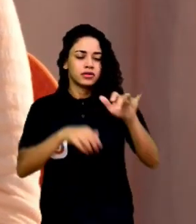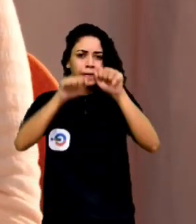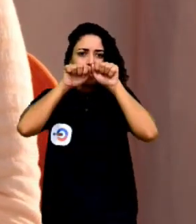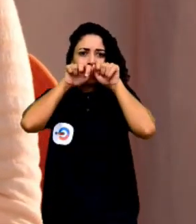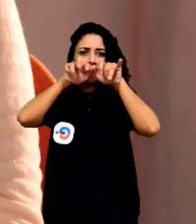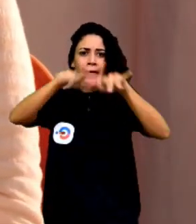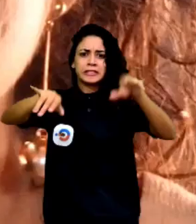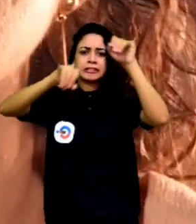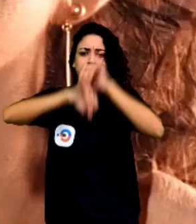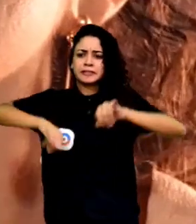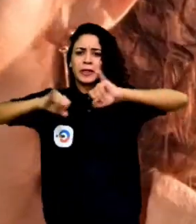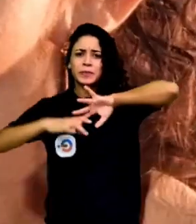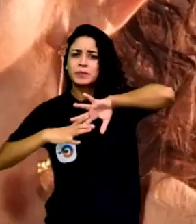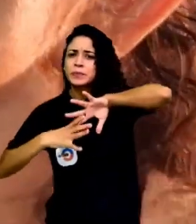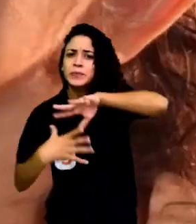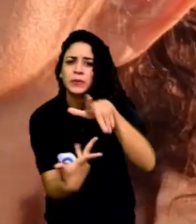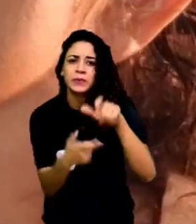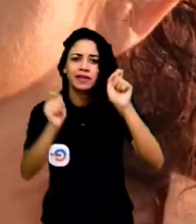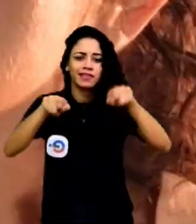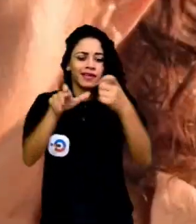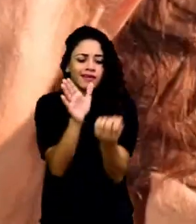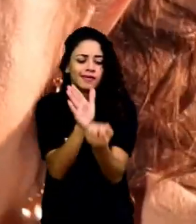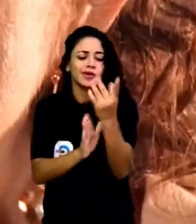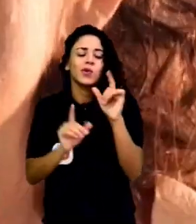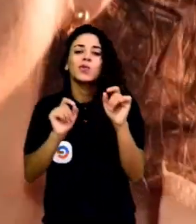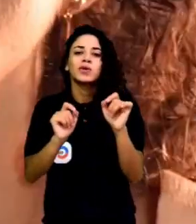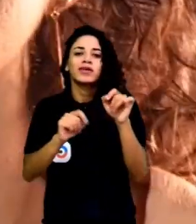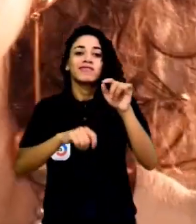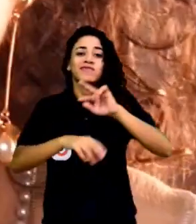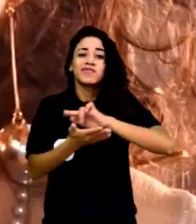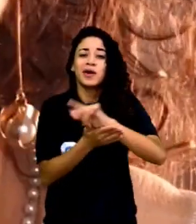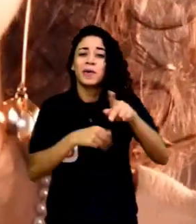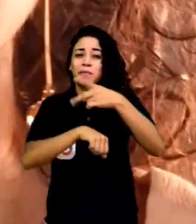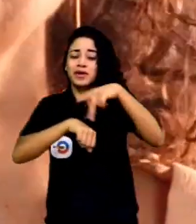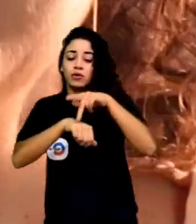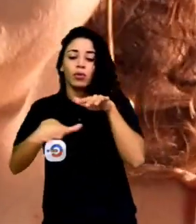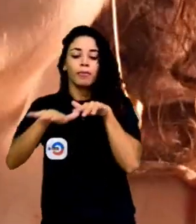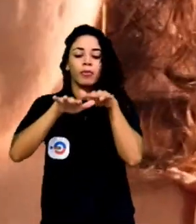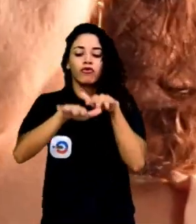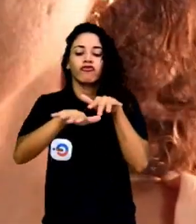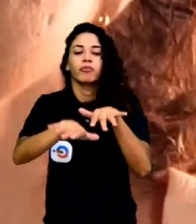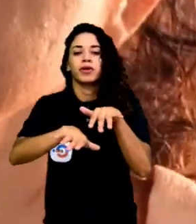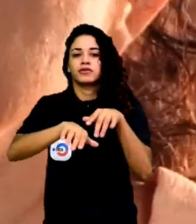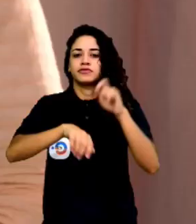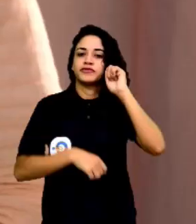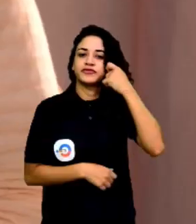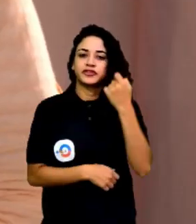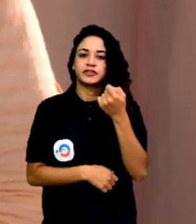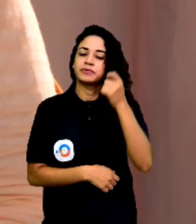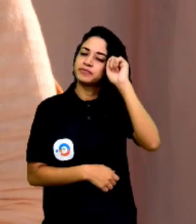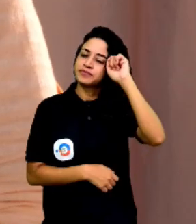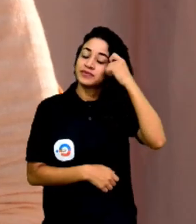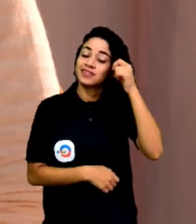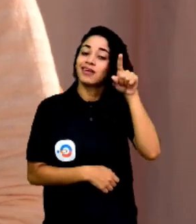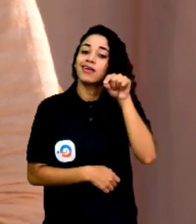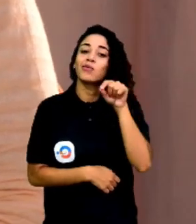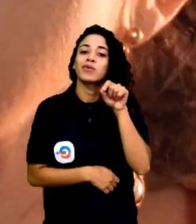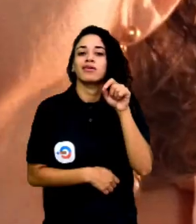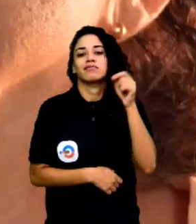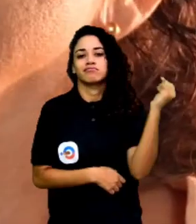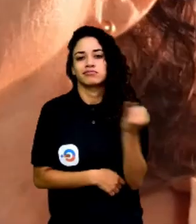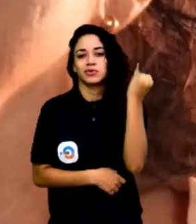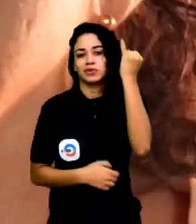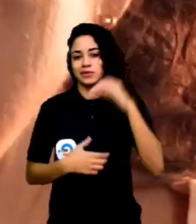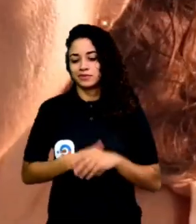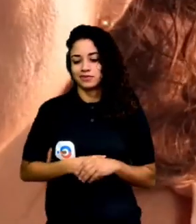noticiários mundiais, surgindo assim em diversos países o movimento Vidas Negras Importam. Esse movimento mostra